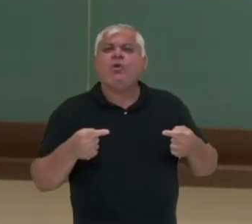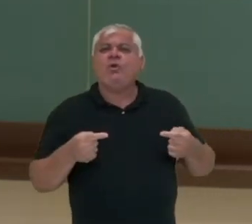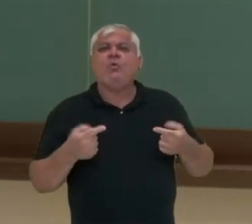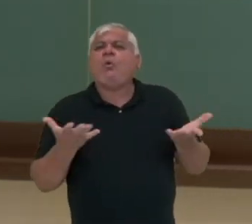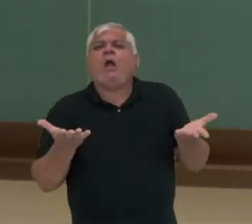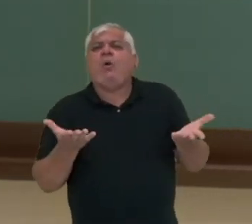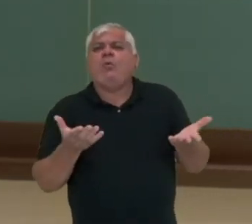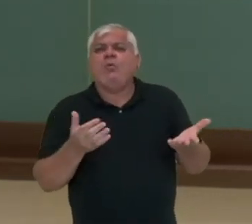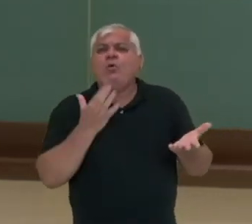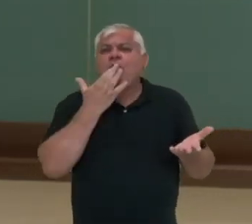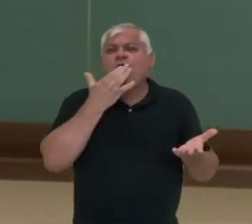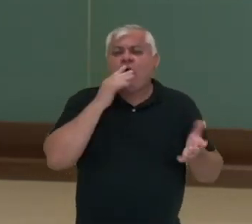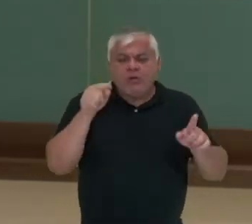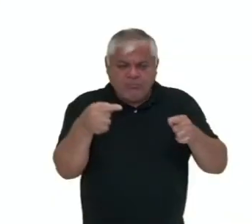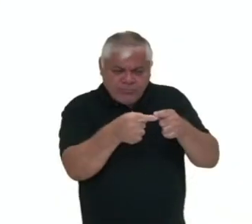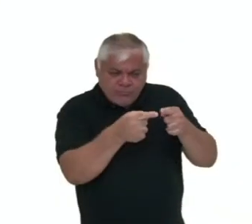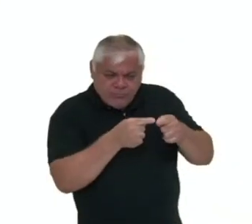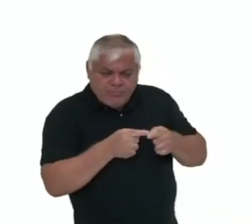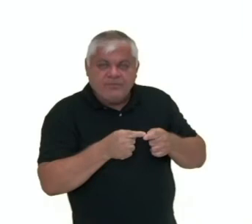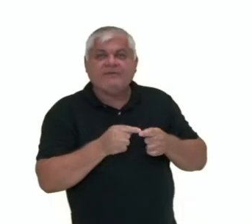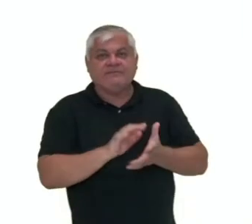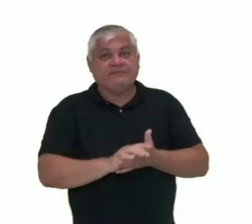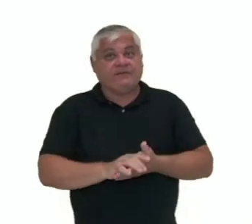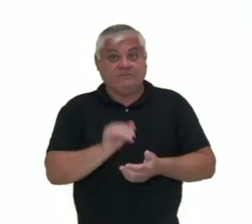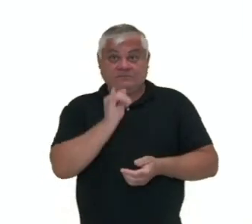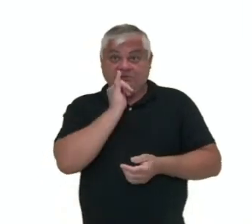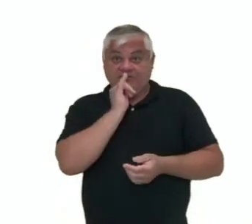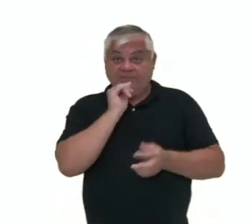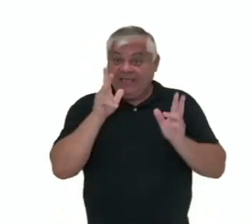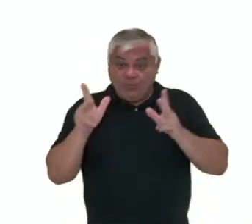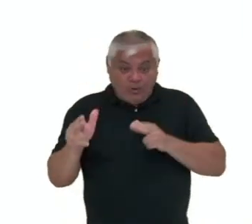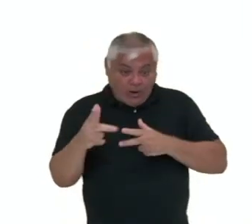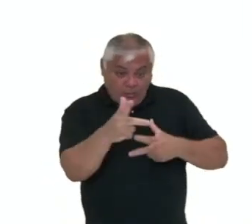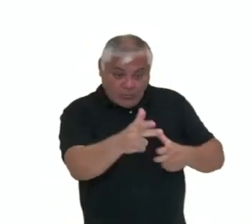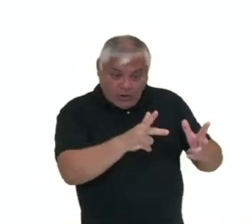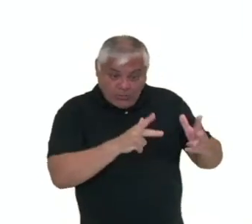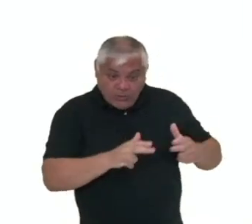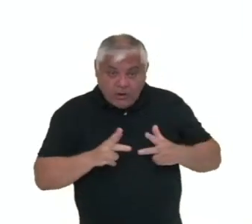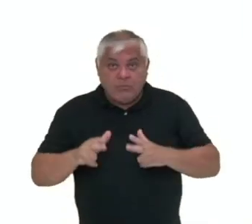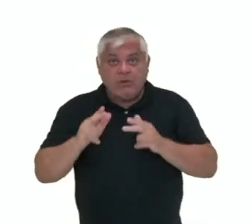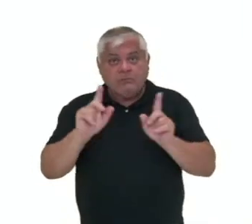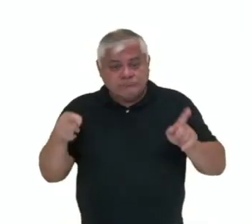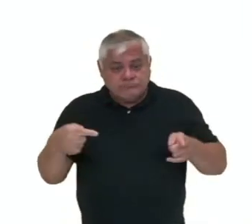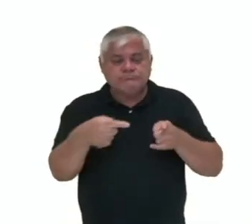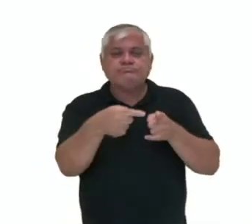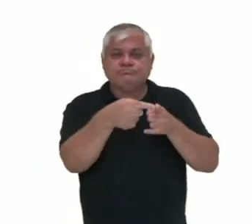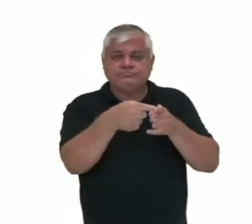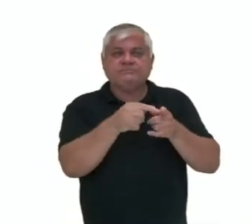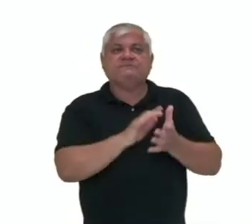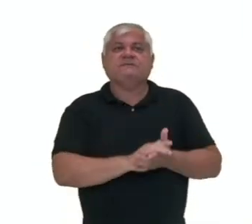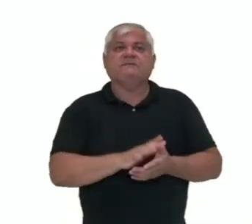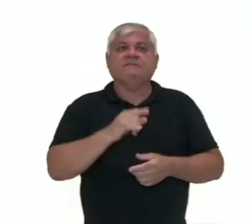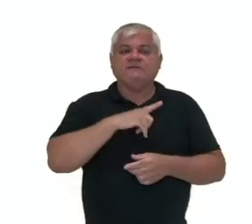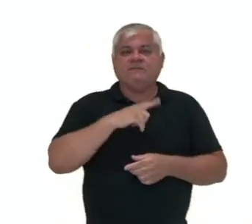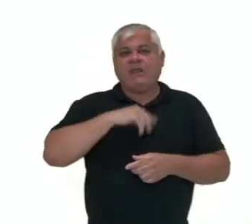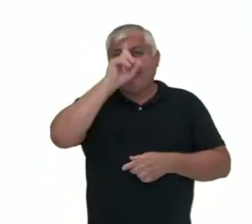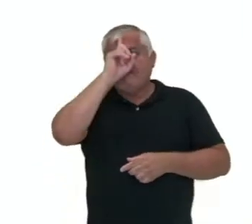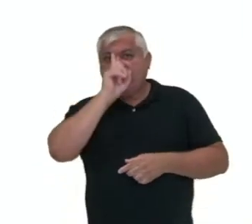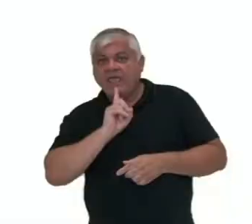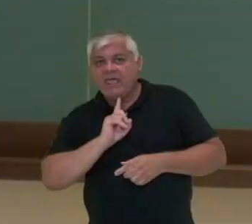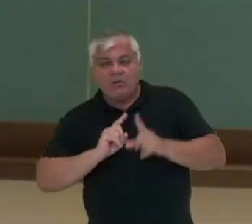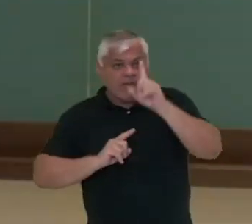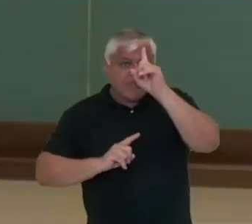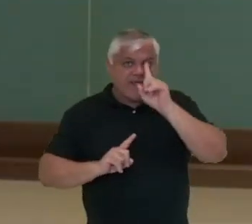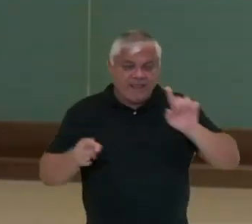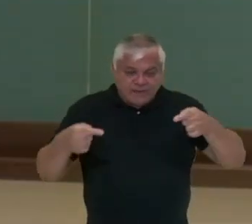vão se juntar, tá? Ou seja, arestas em comum, que quando elas se juntam formam uma só, tá? Então amarelinho com